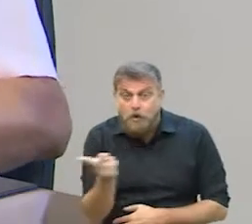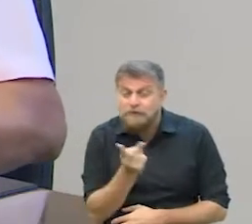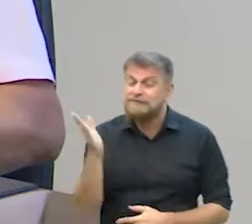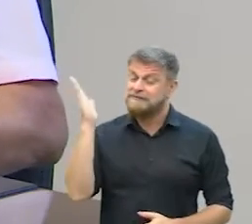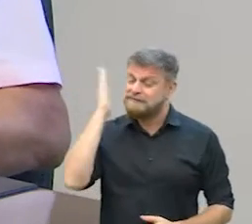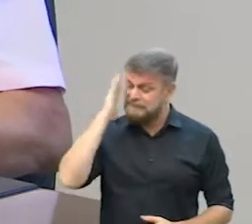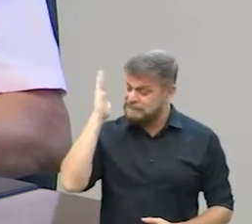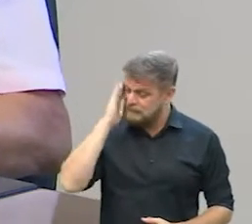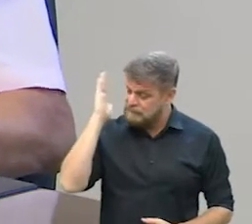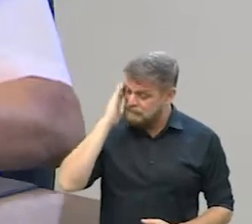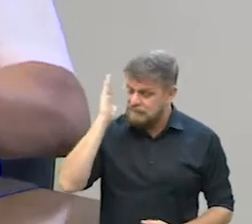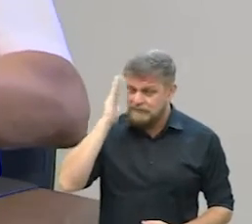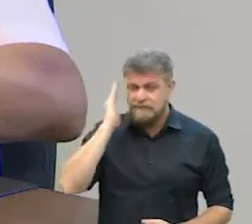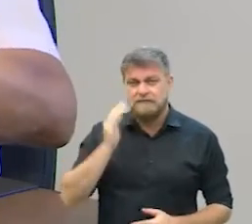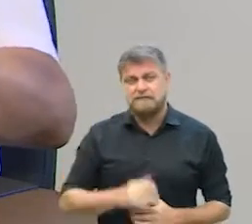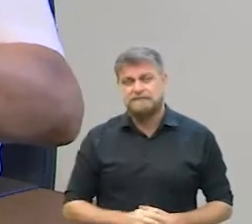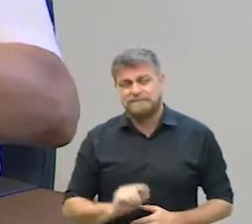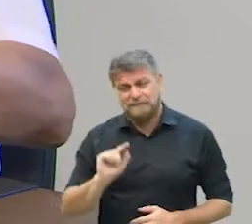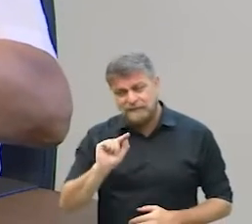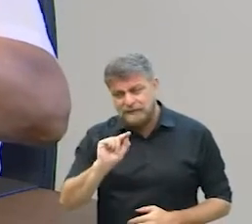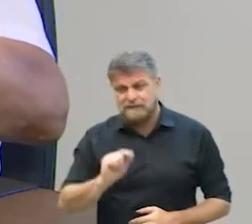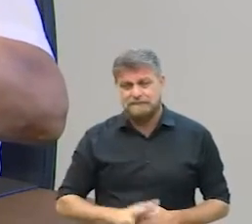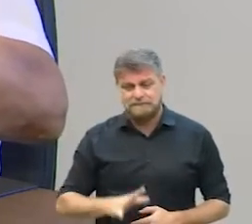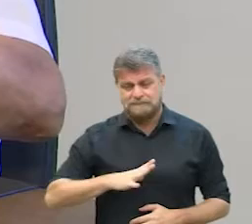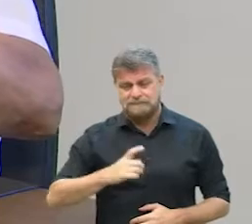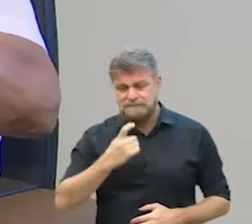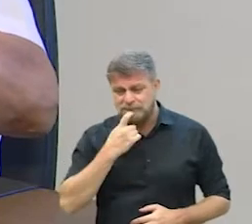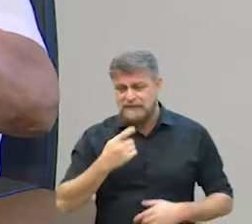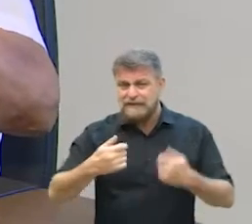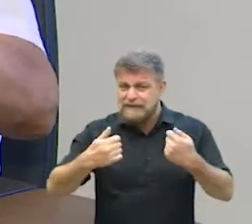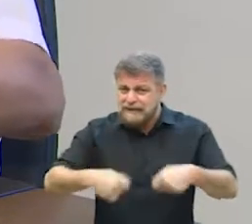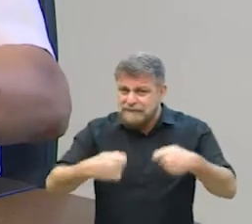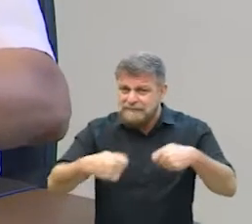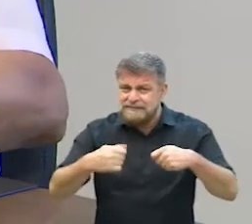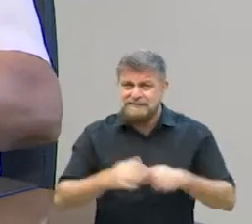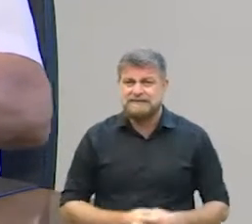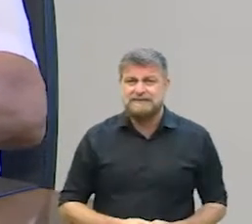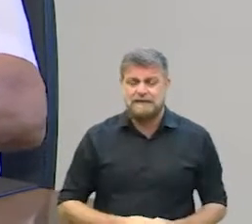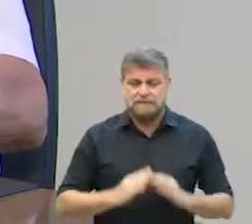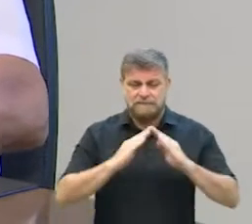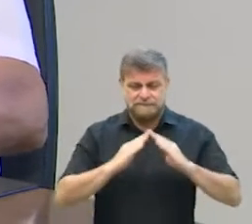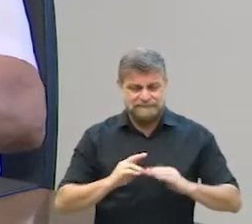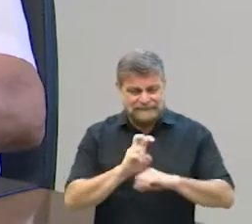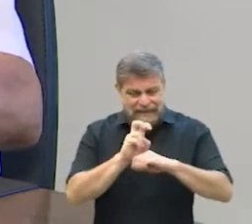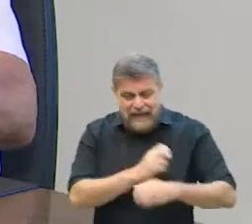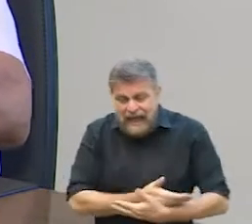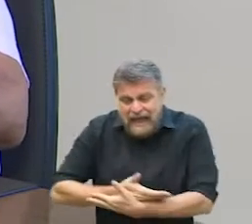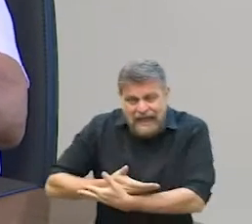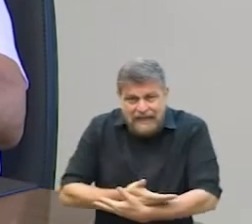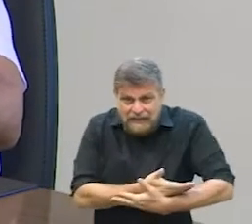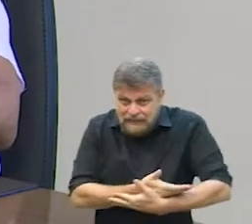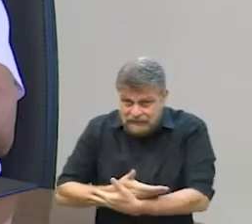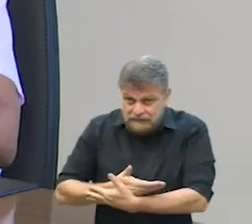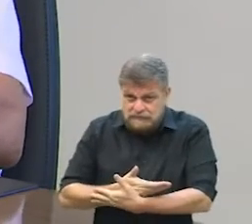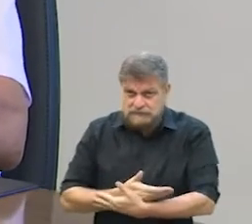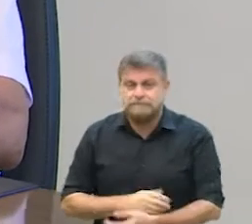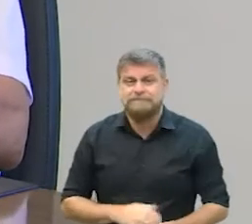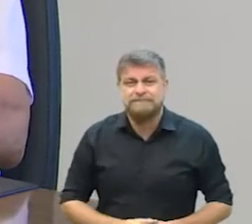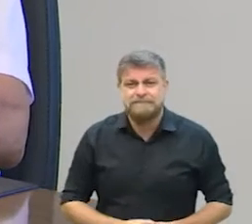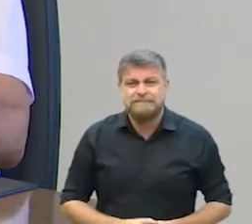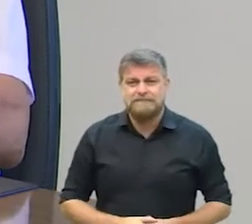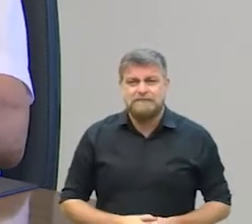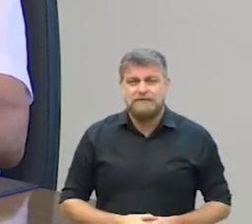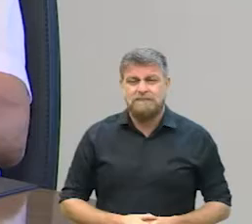executivo de Campinas, todos eles sabiam da necessidade e da falta de vagas nas nossas